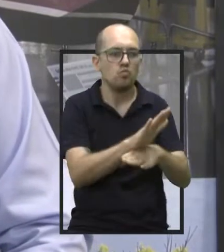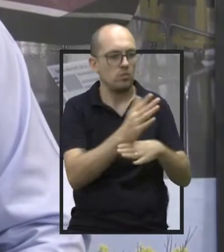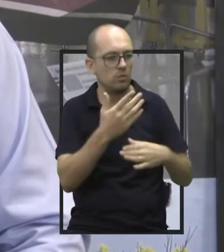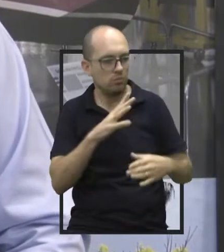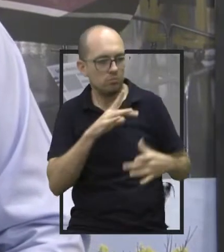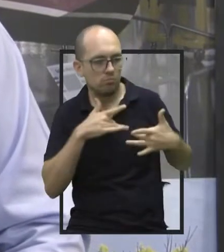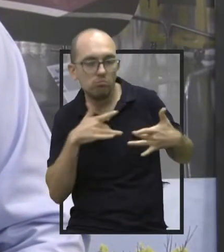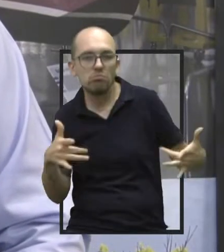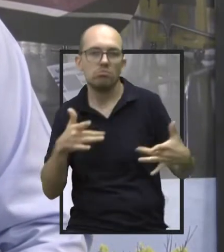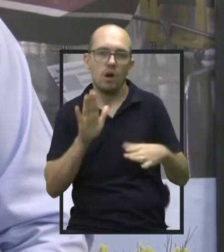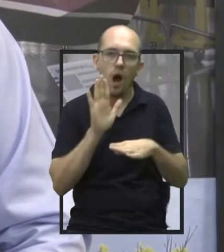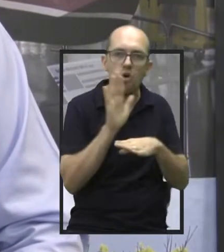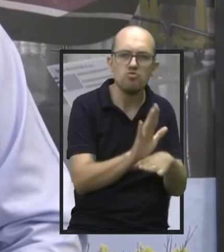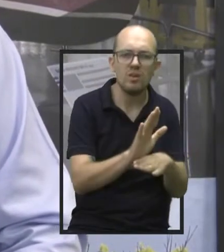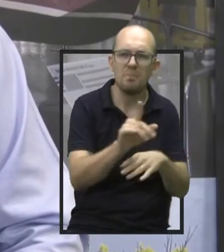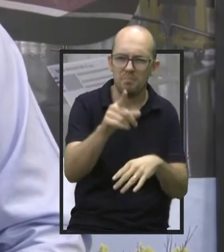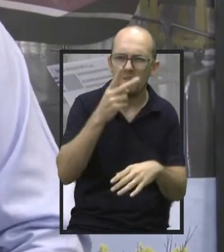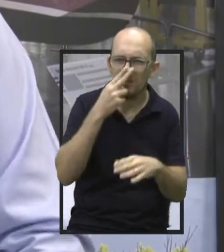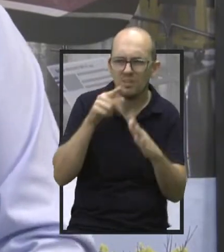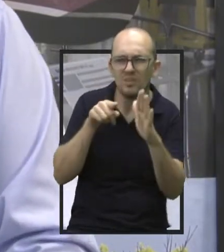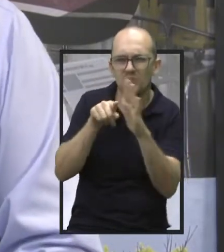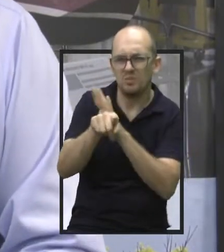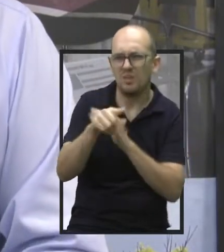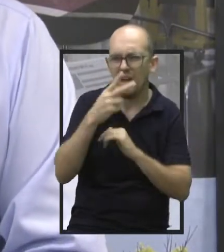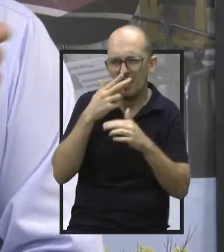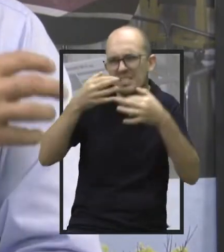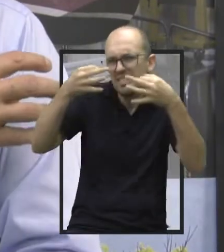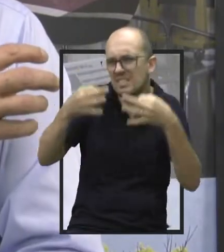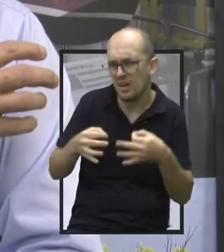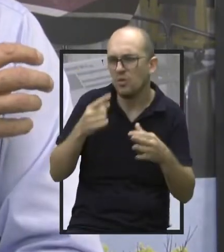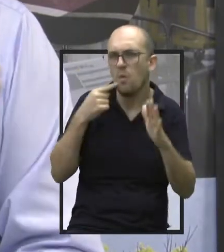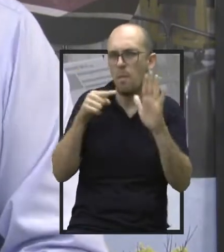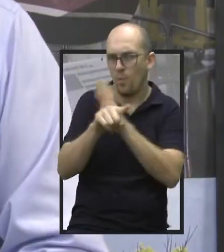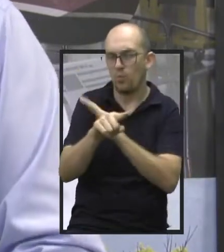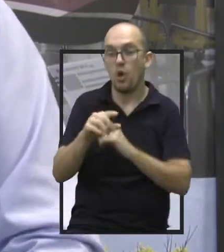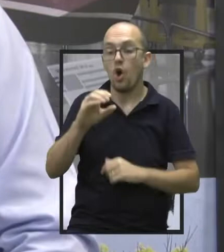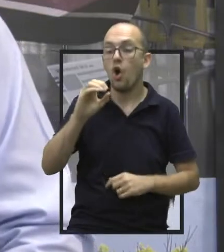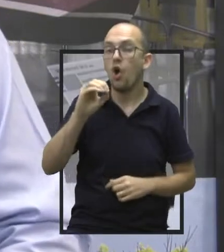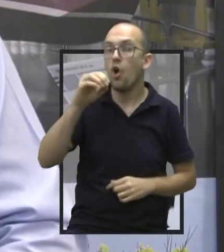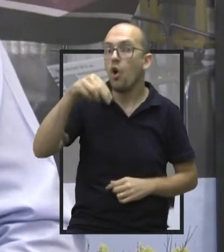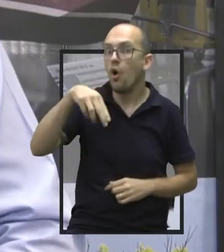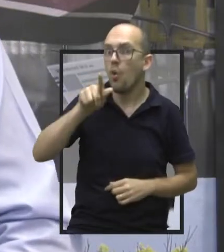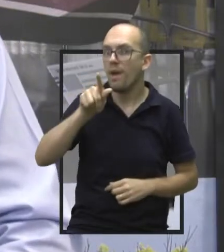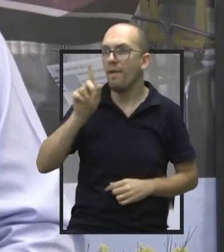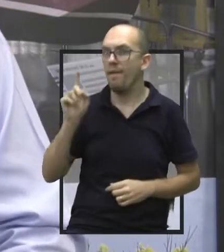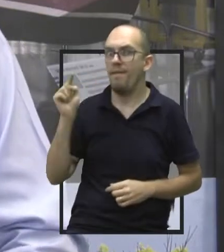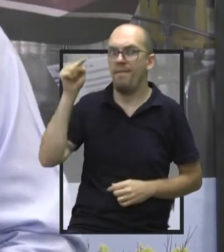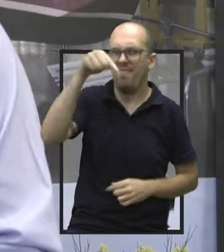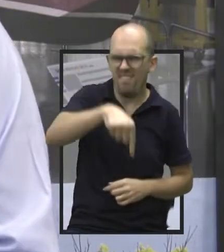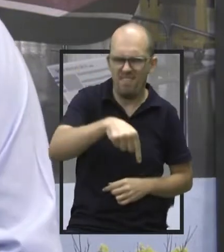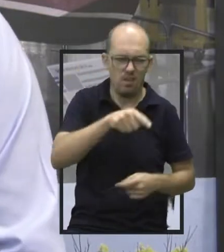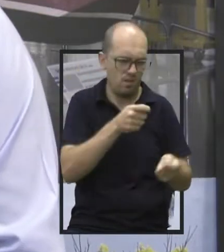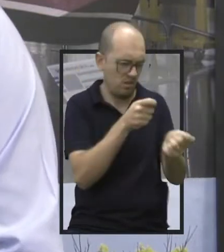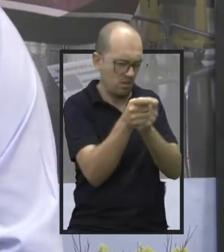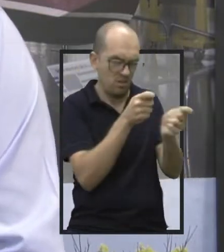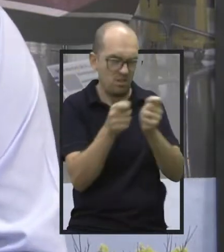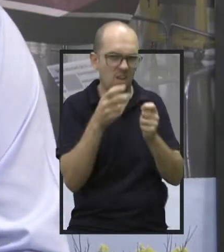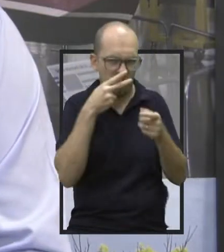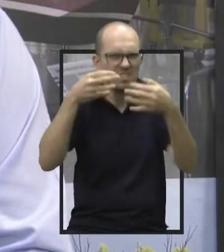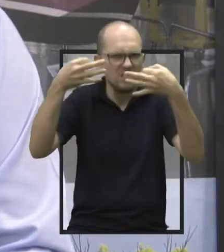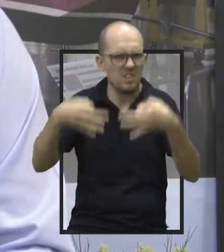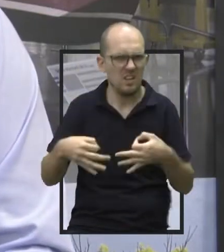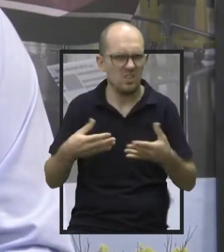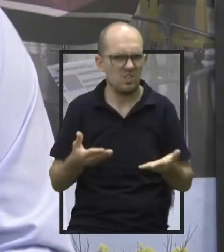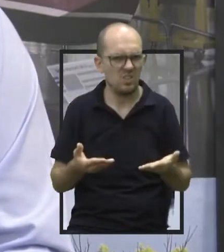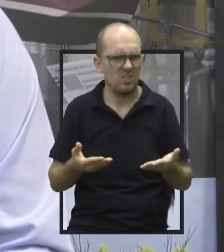o próximo. Agora, você acha correto uma ONG vir tomar conta da entidade na cidade